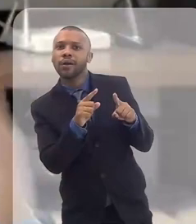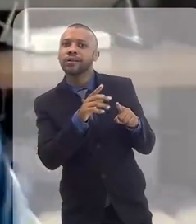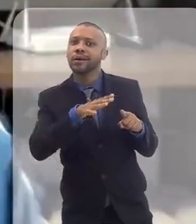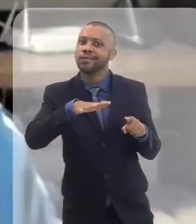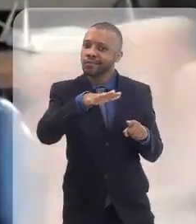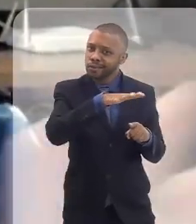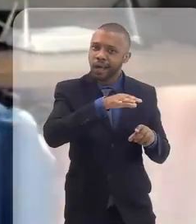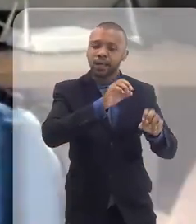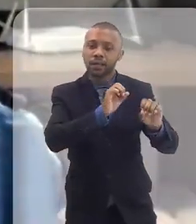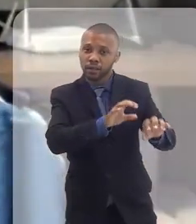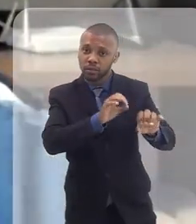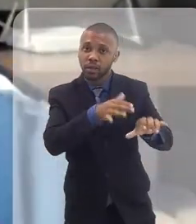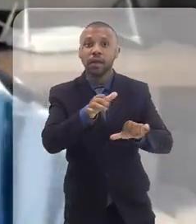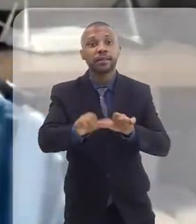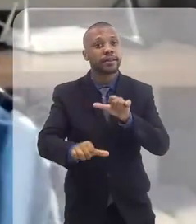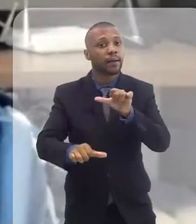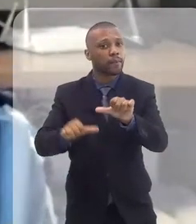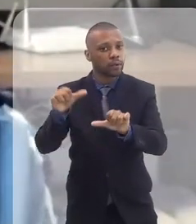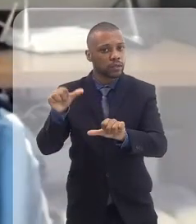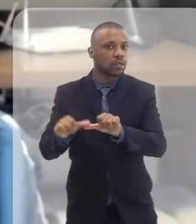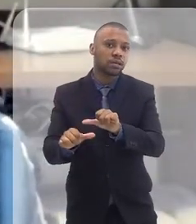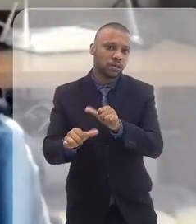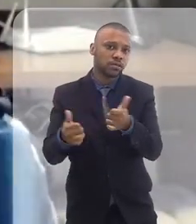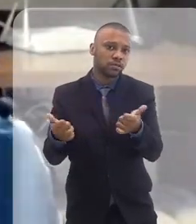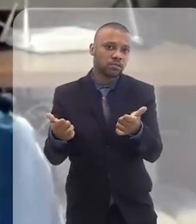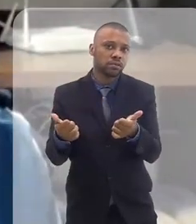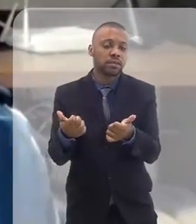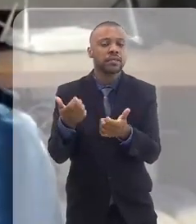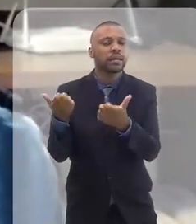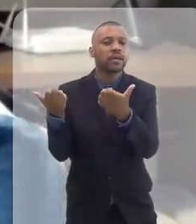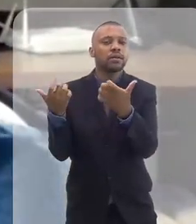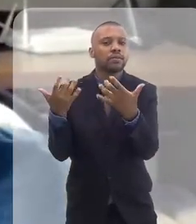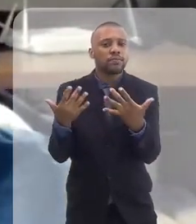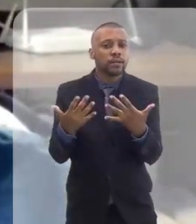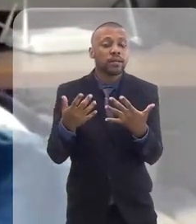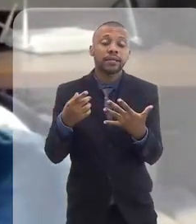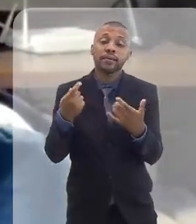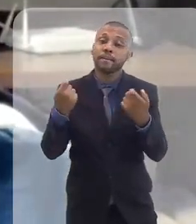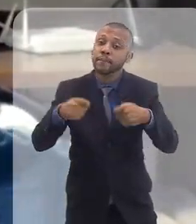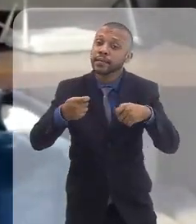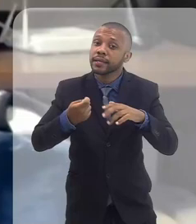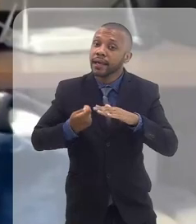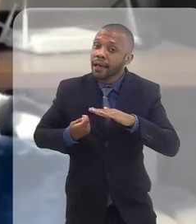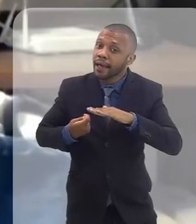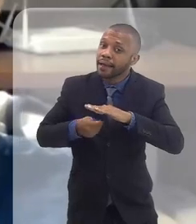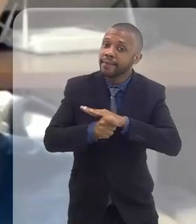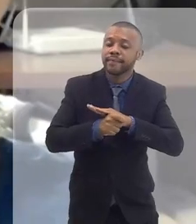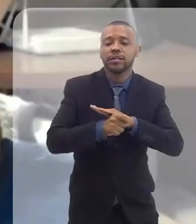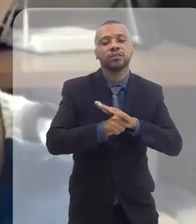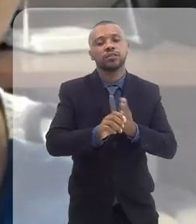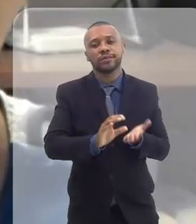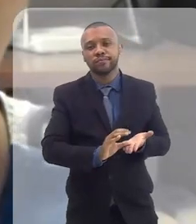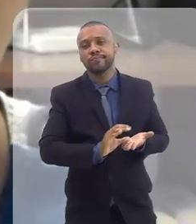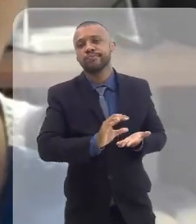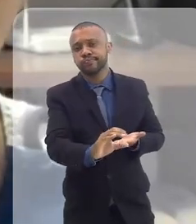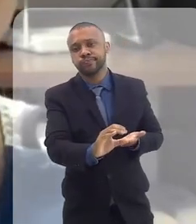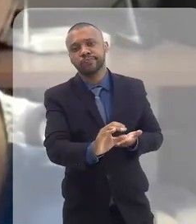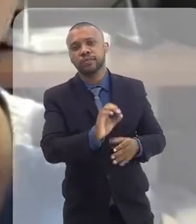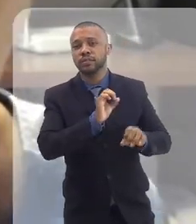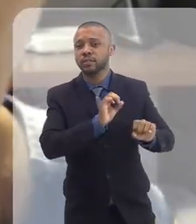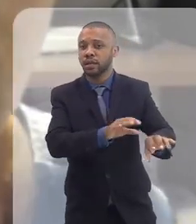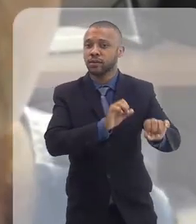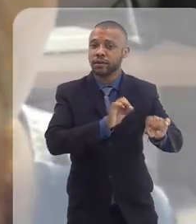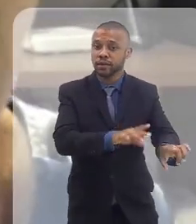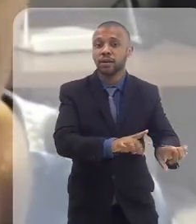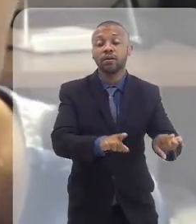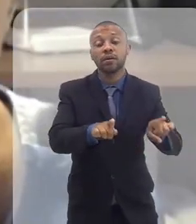contra tudo de educação, está mudando muito, e ele diz que tem que investir na educação e